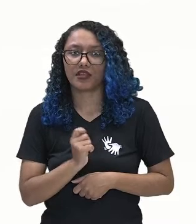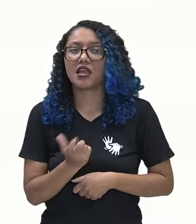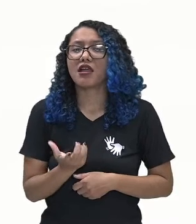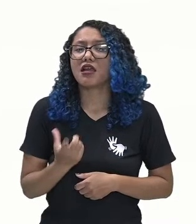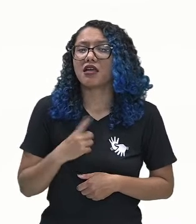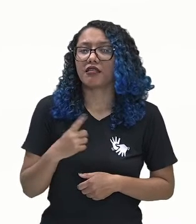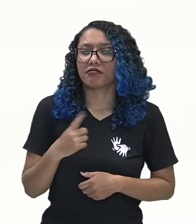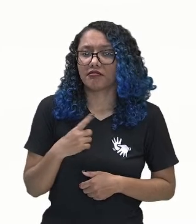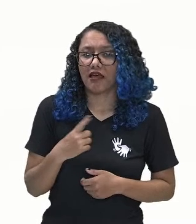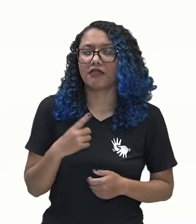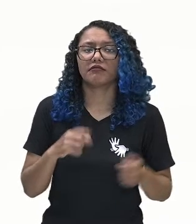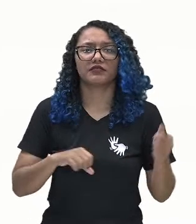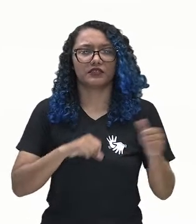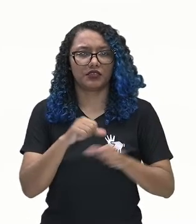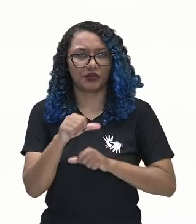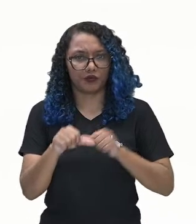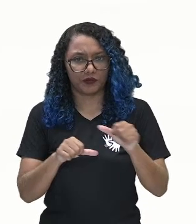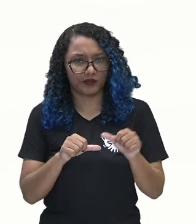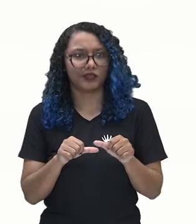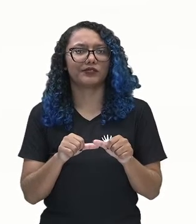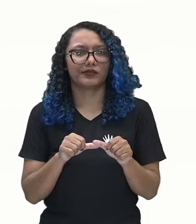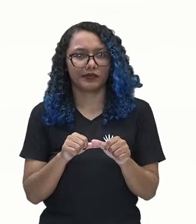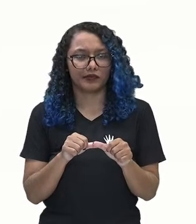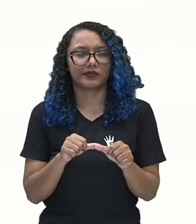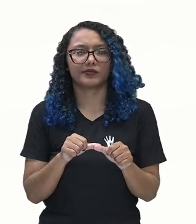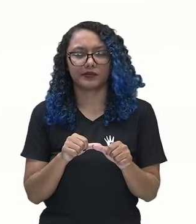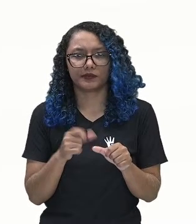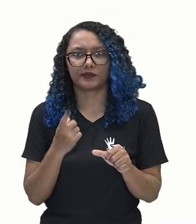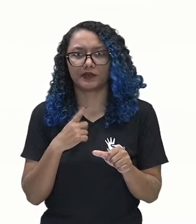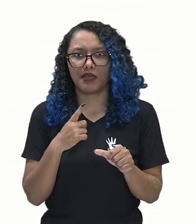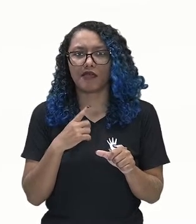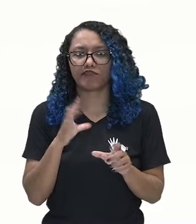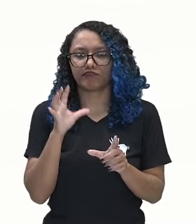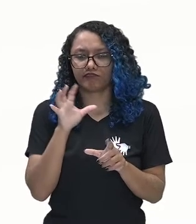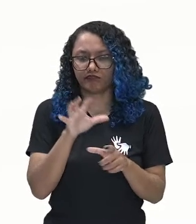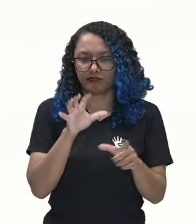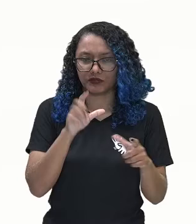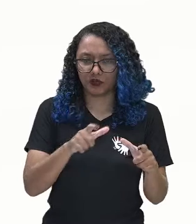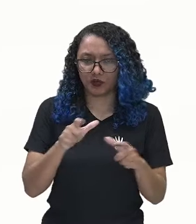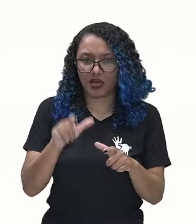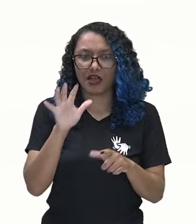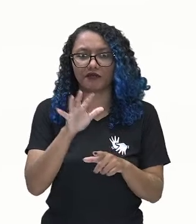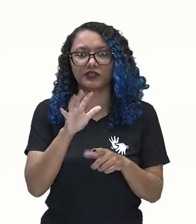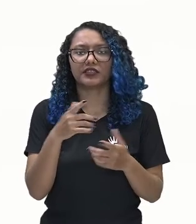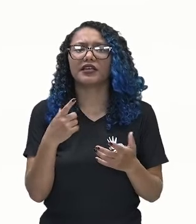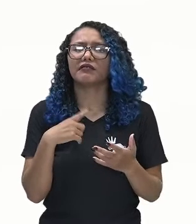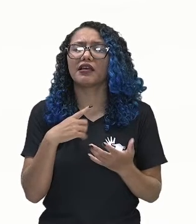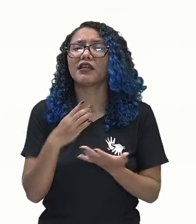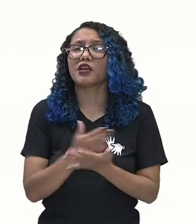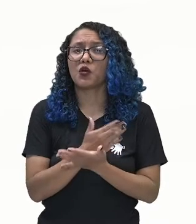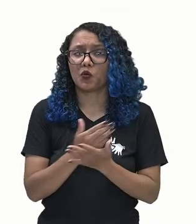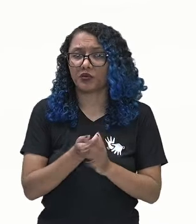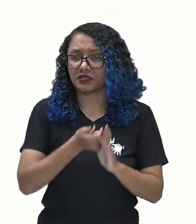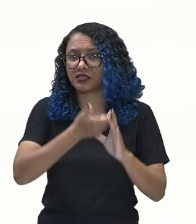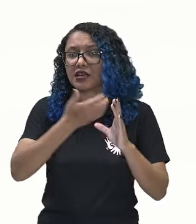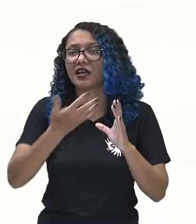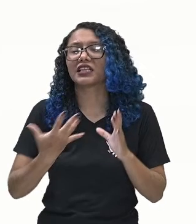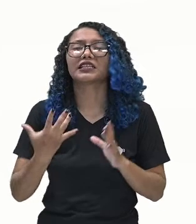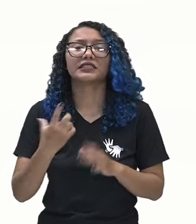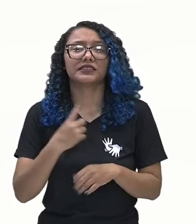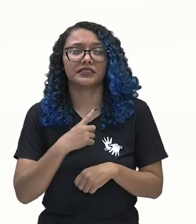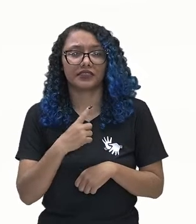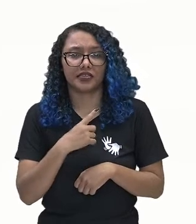mudanças de paisagens, né, do espaço geográfico, que também é formado por elementos, né? E aqui nós temos